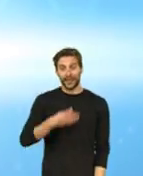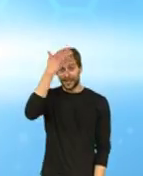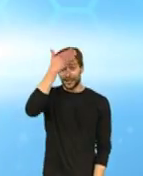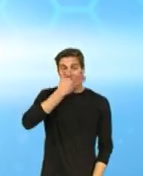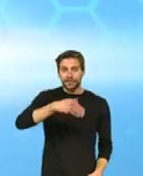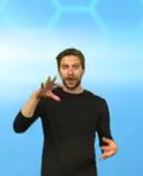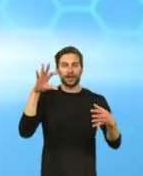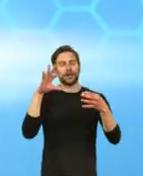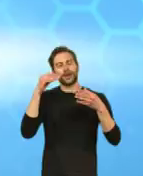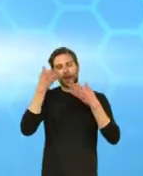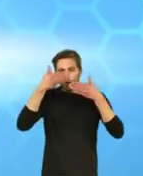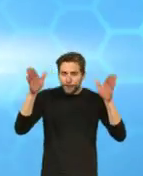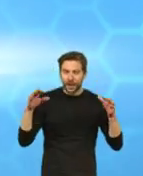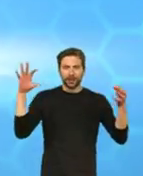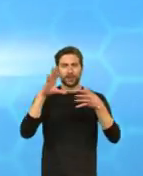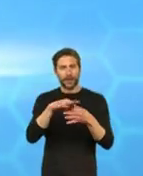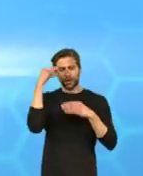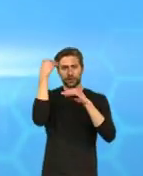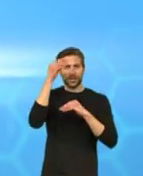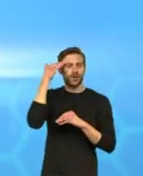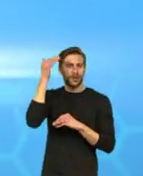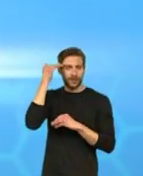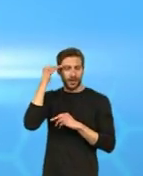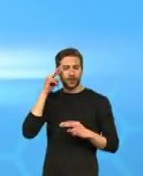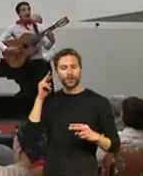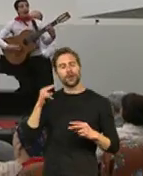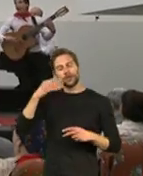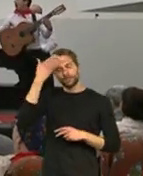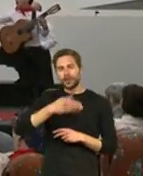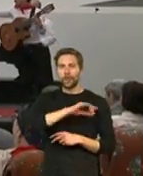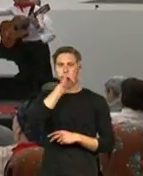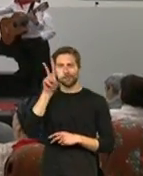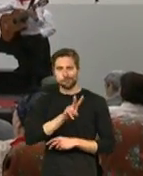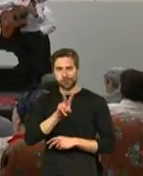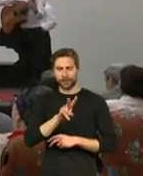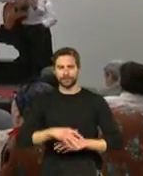A segunda edição da Semana Aberta da Escola de Educação Sénior.